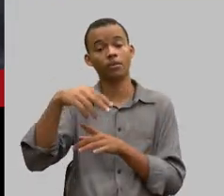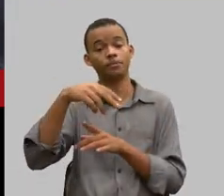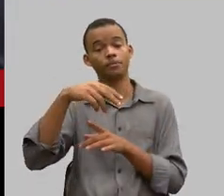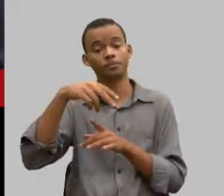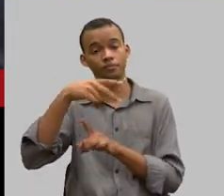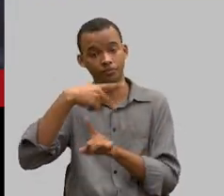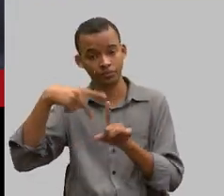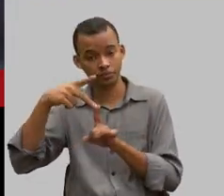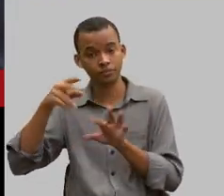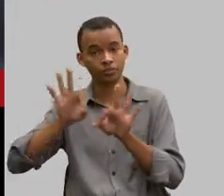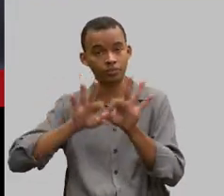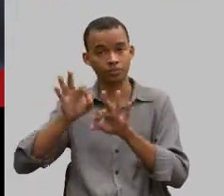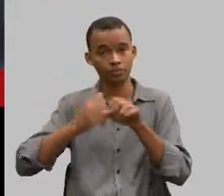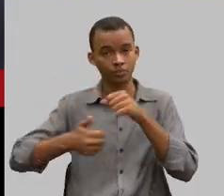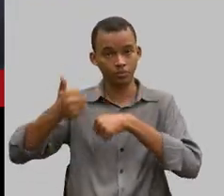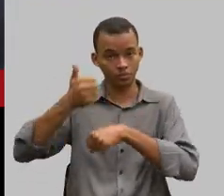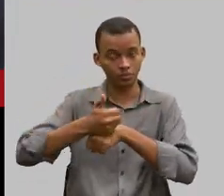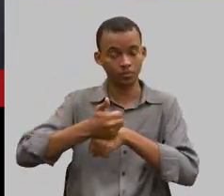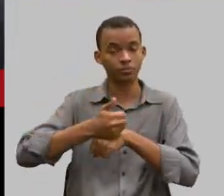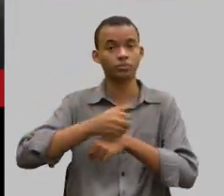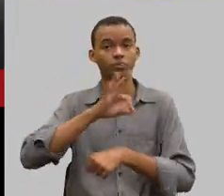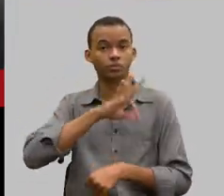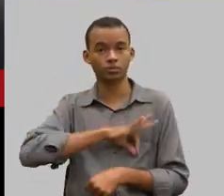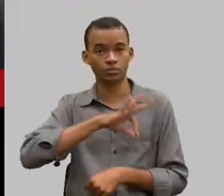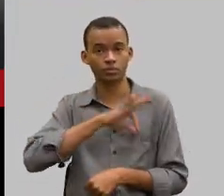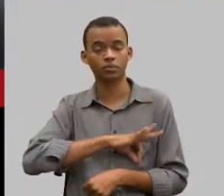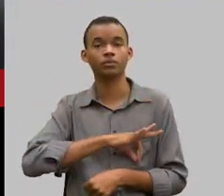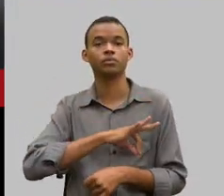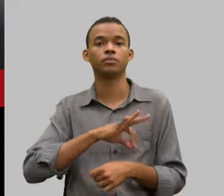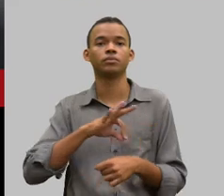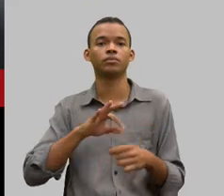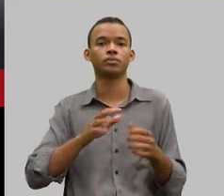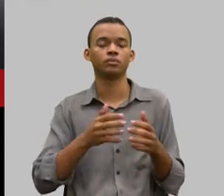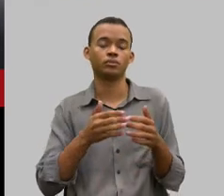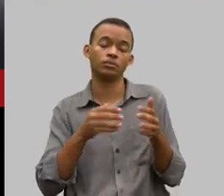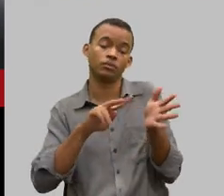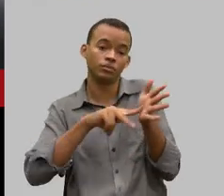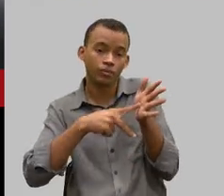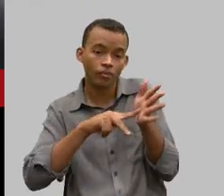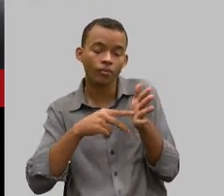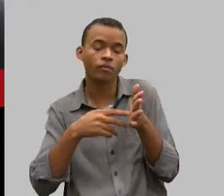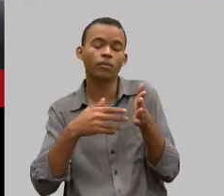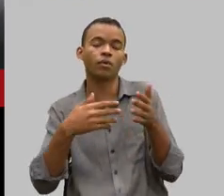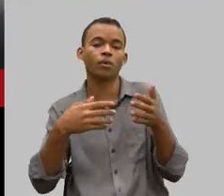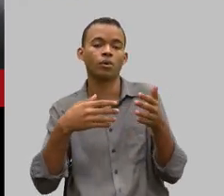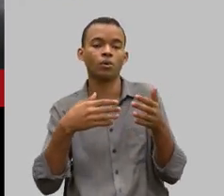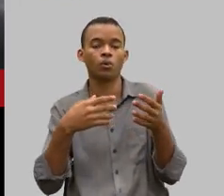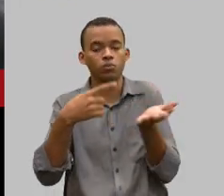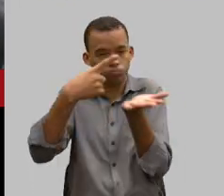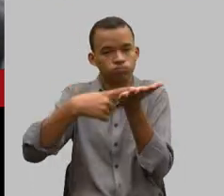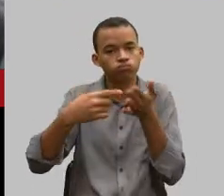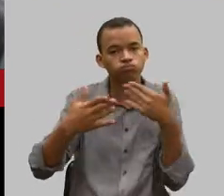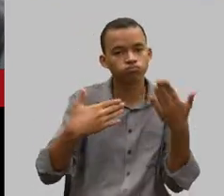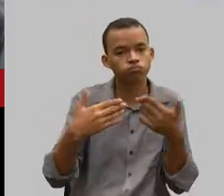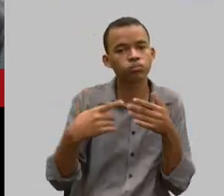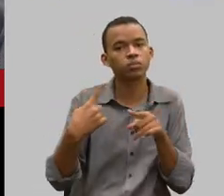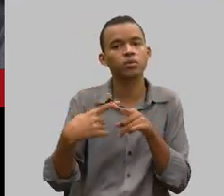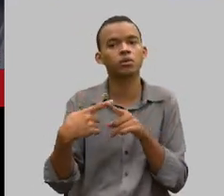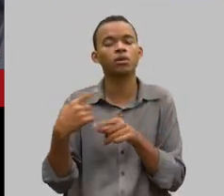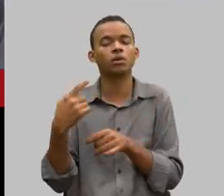momento em negociação com o sindicato a negociação está aberta o que veio né a partir de 2022 A gente